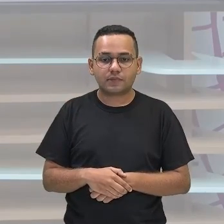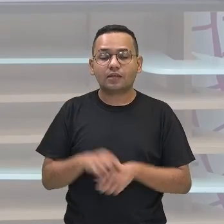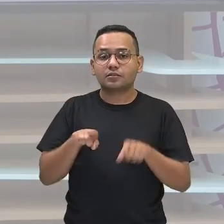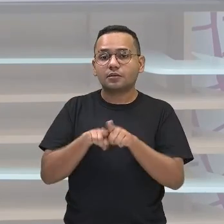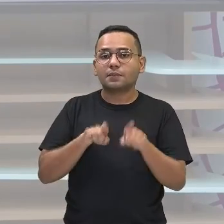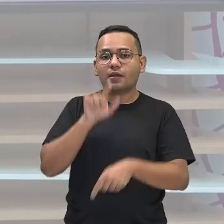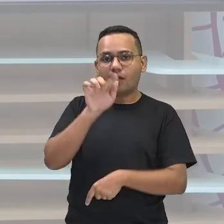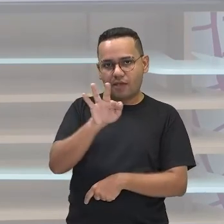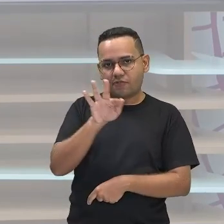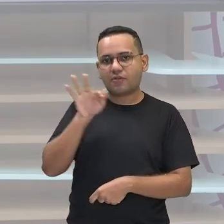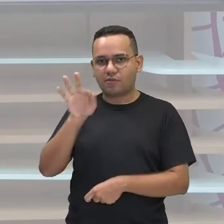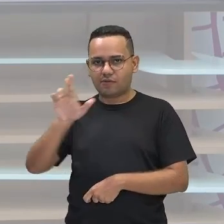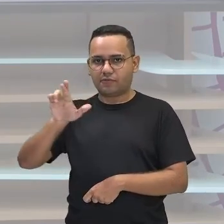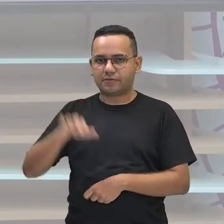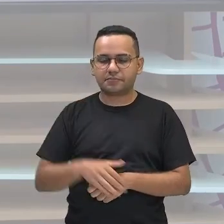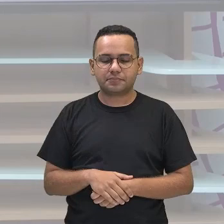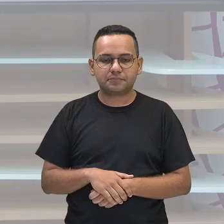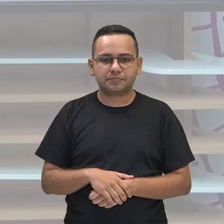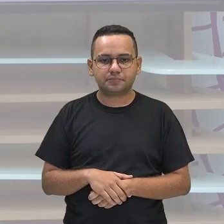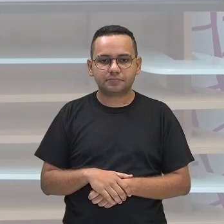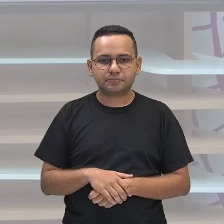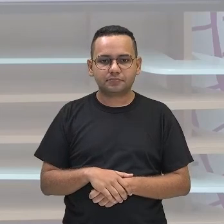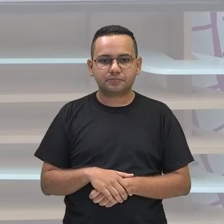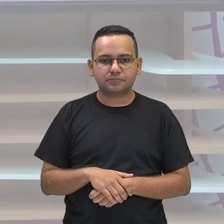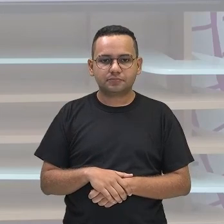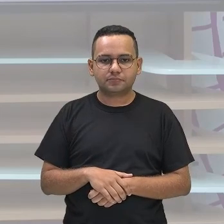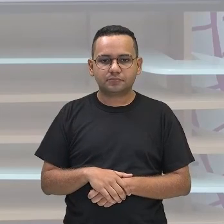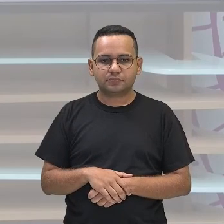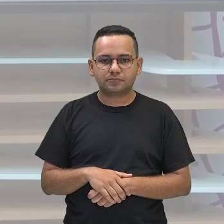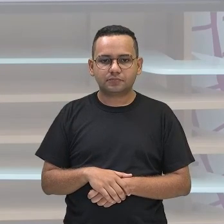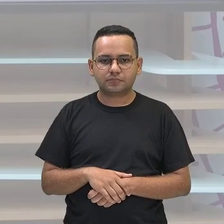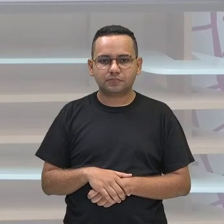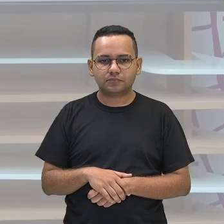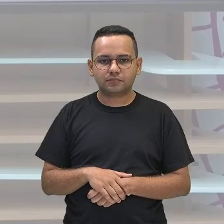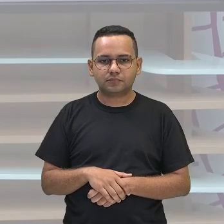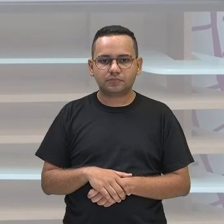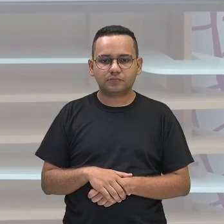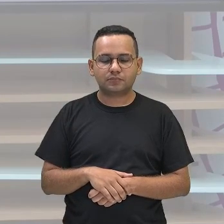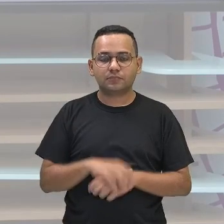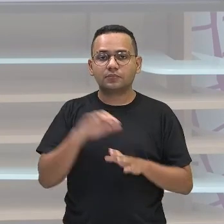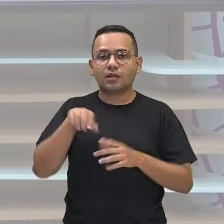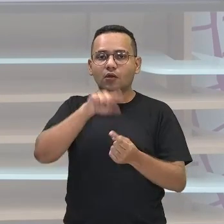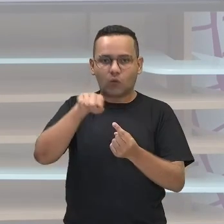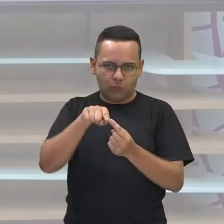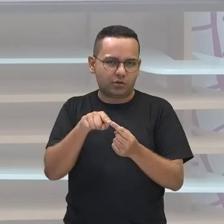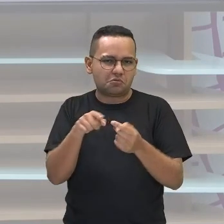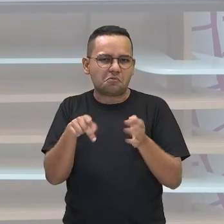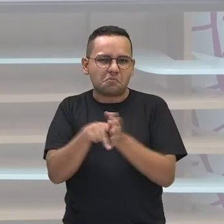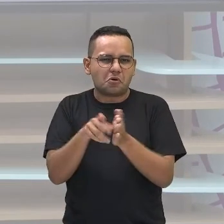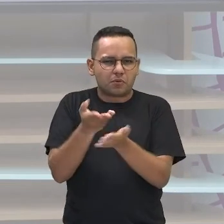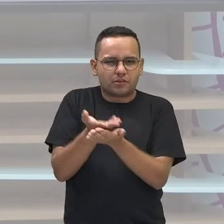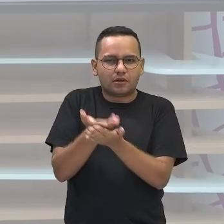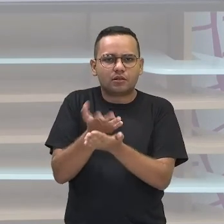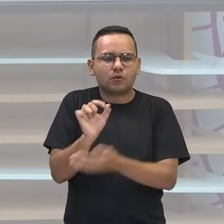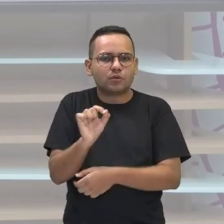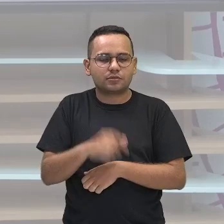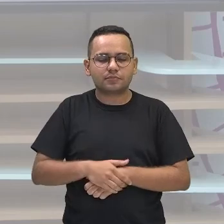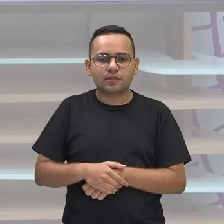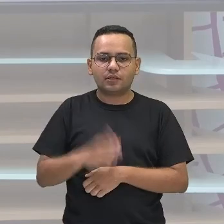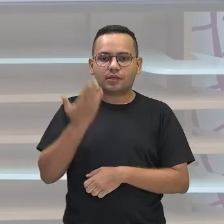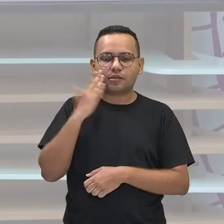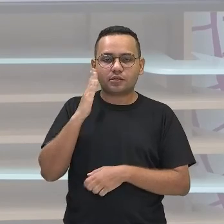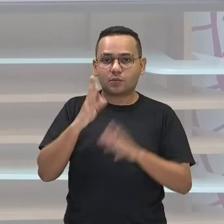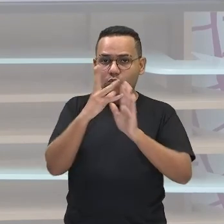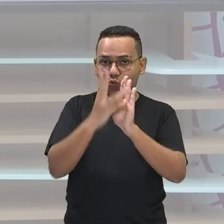relativa. Esse é o objetivo, né, que nós vimos lá, né, da nossa aula. Entender melhor, então, o que